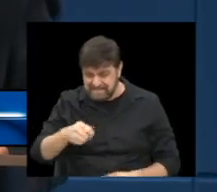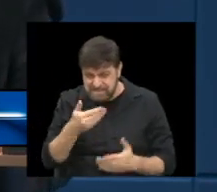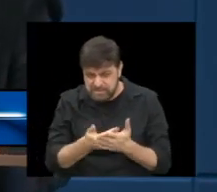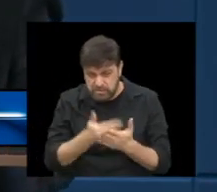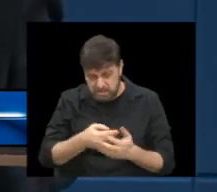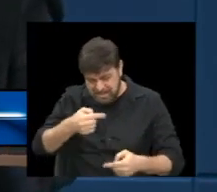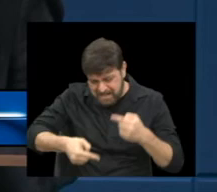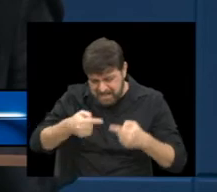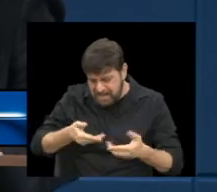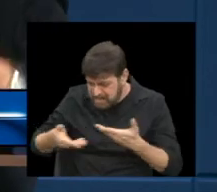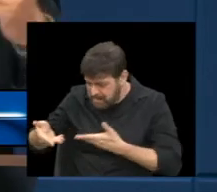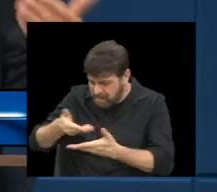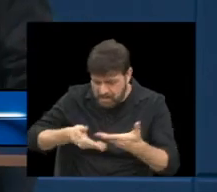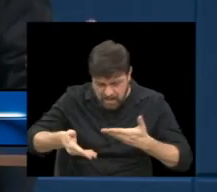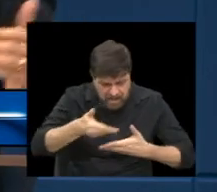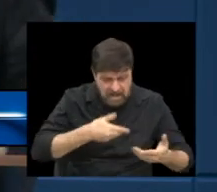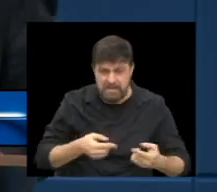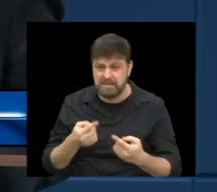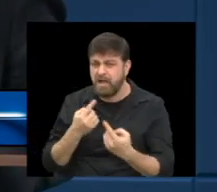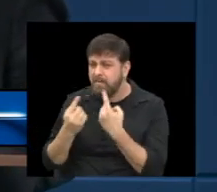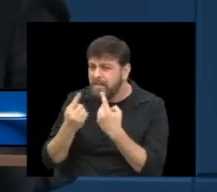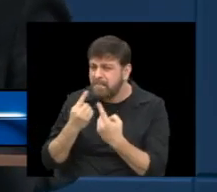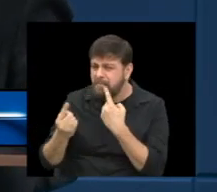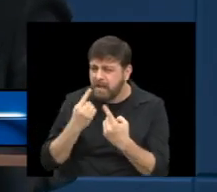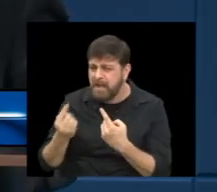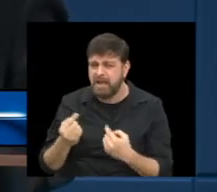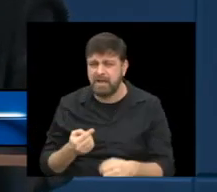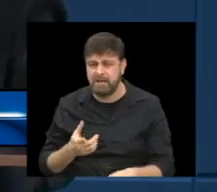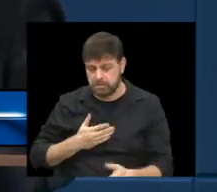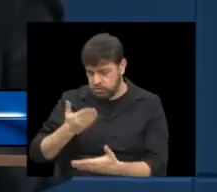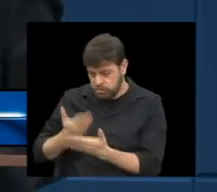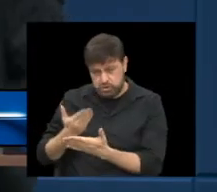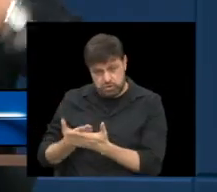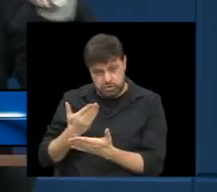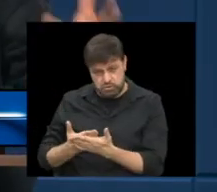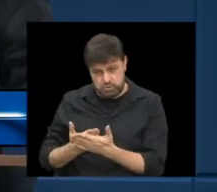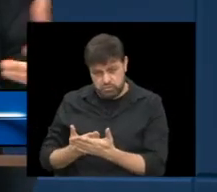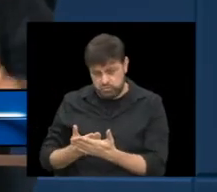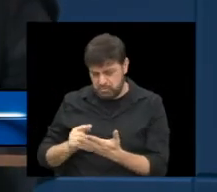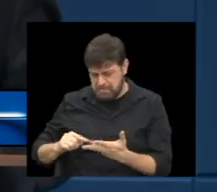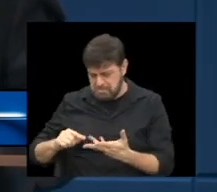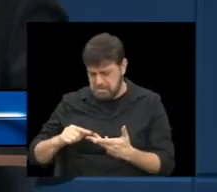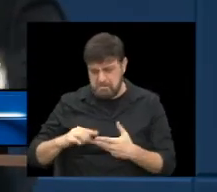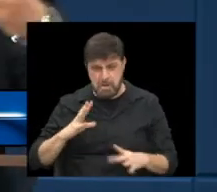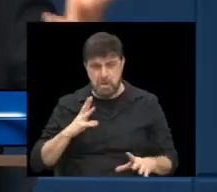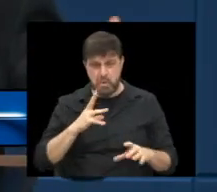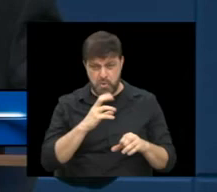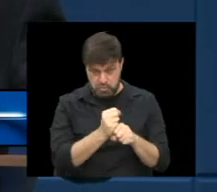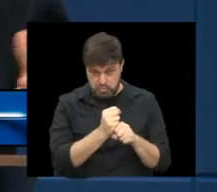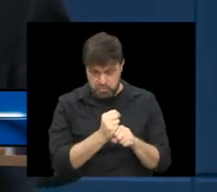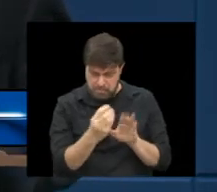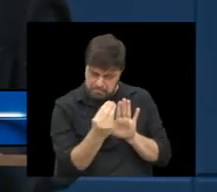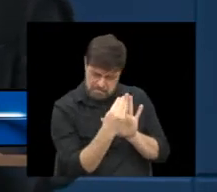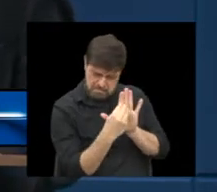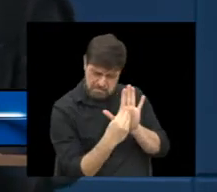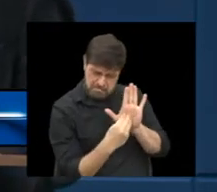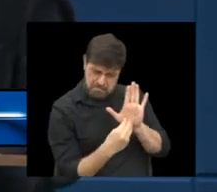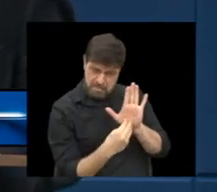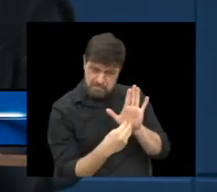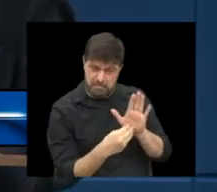de diálogo, de debate, de estudos, de conversa, de conflitos.